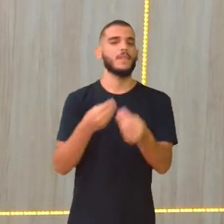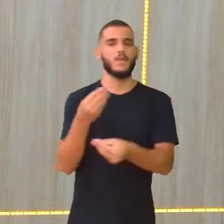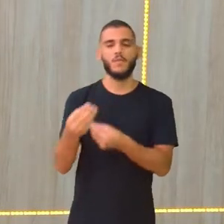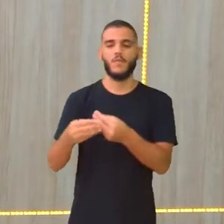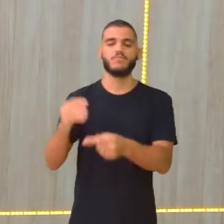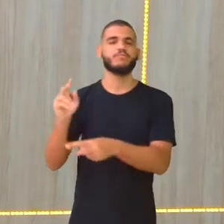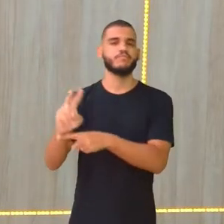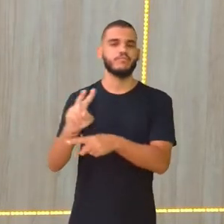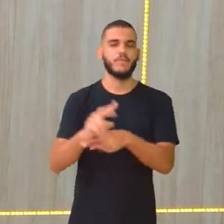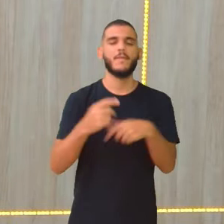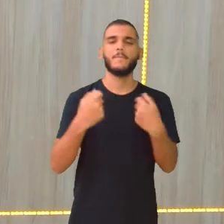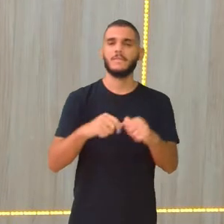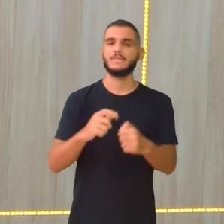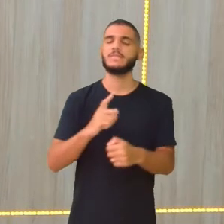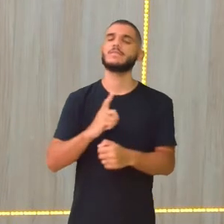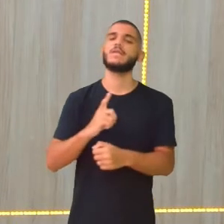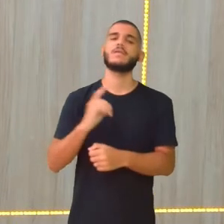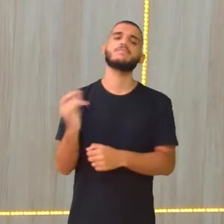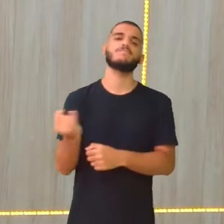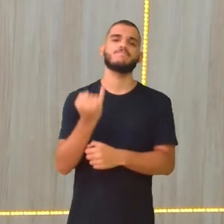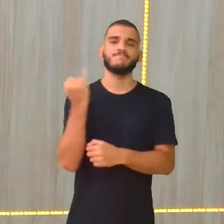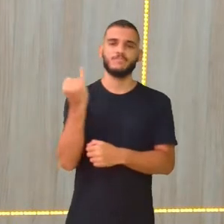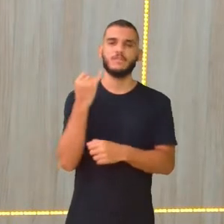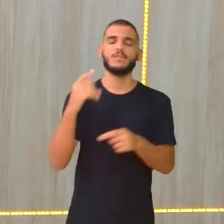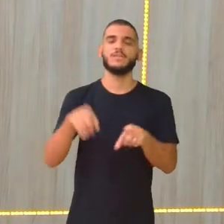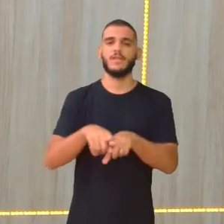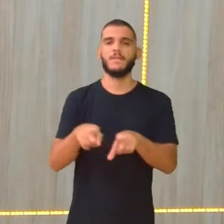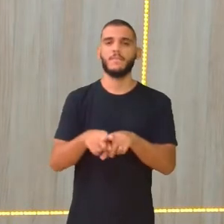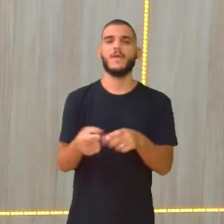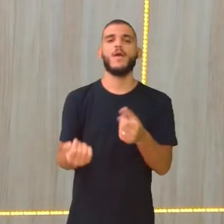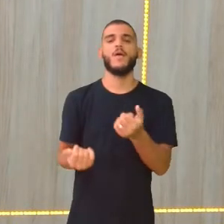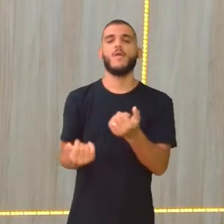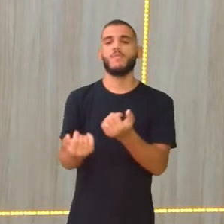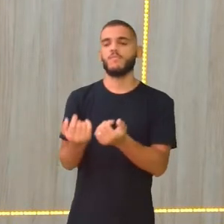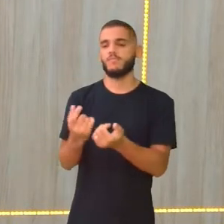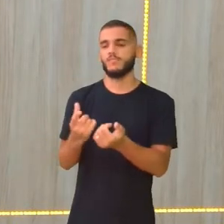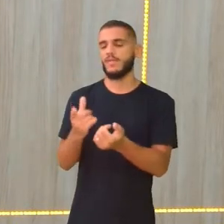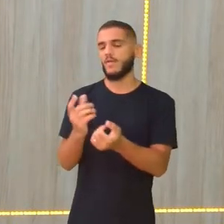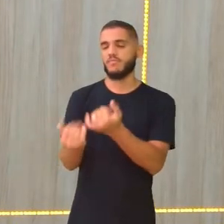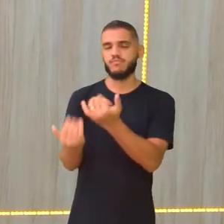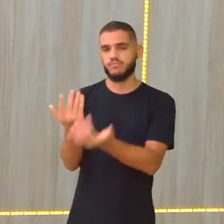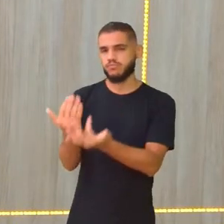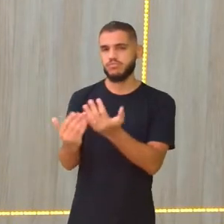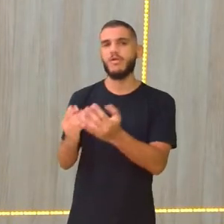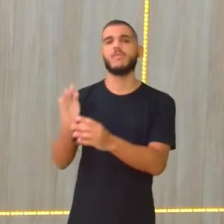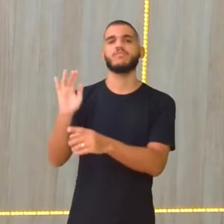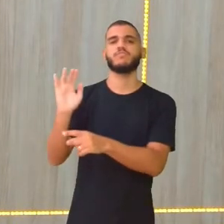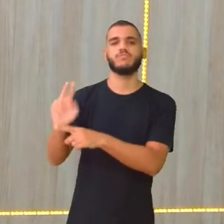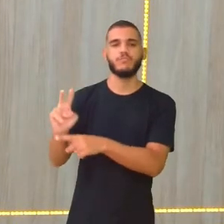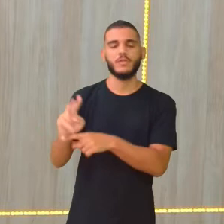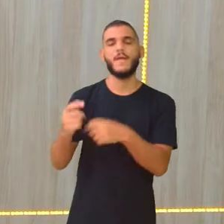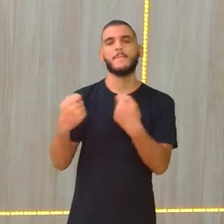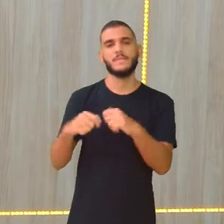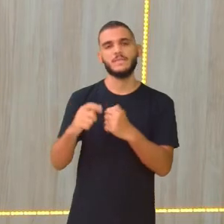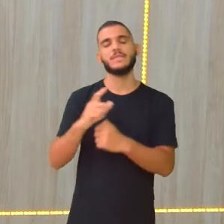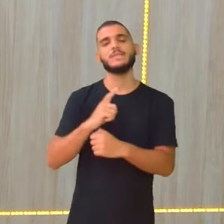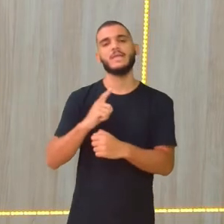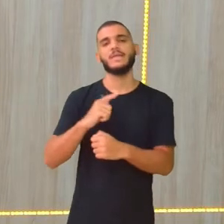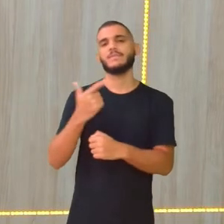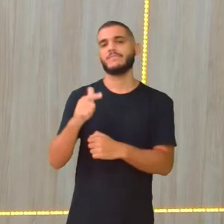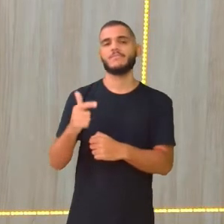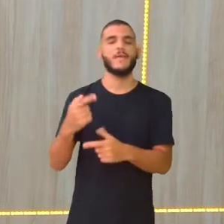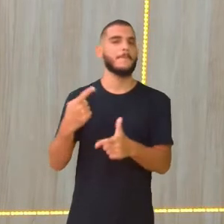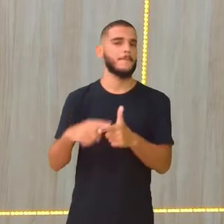ele vai falar da importância, né, da fervura e de ter o cuidado após a fervura para que não ocorra a